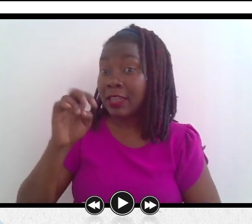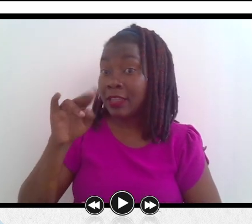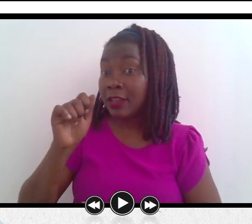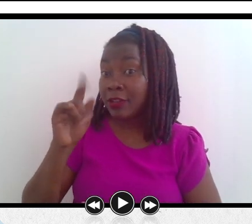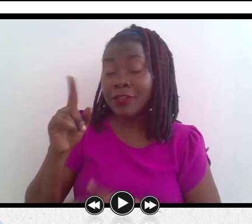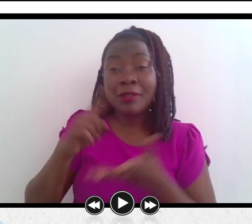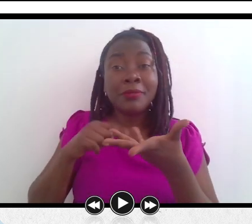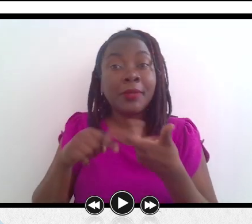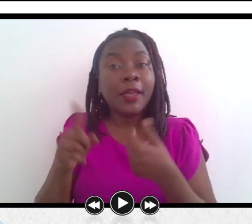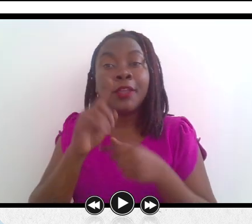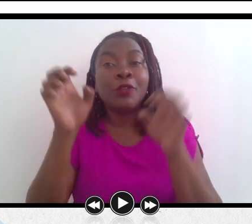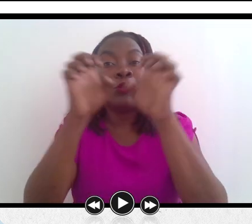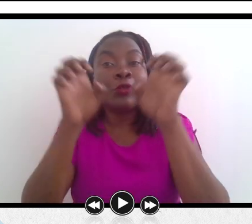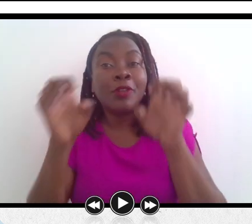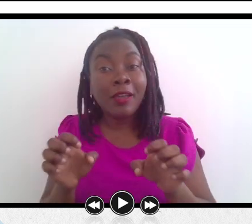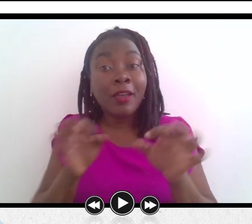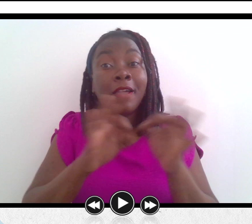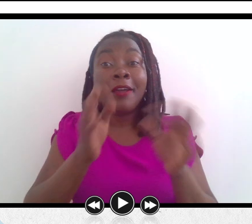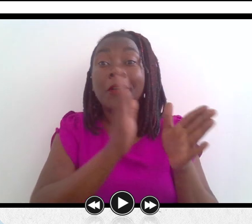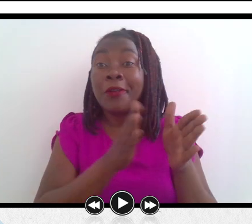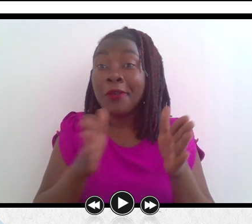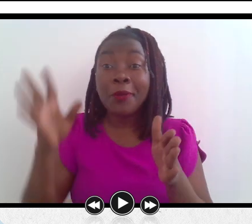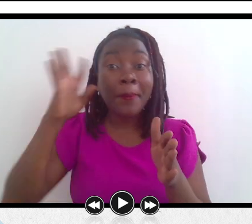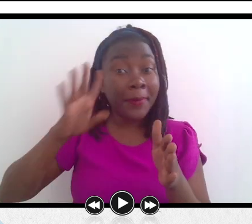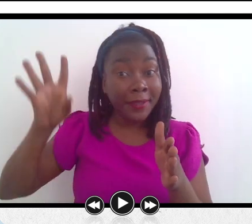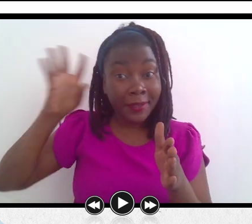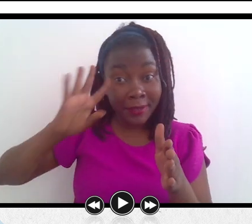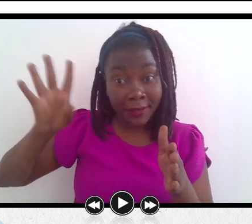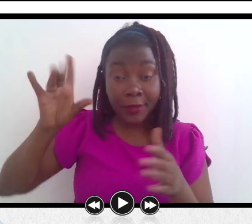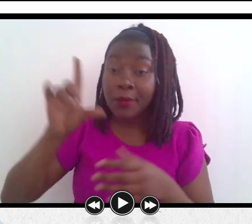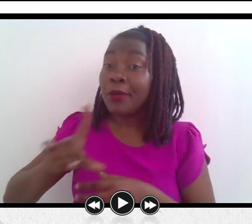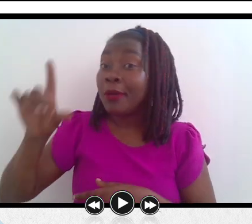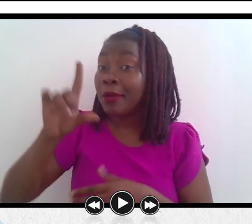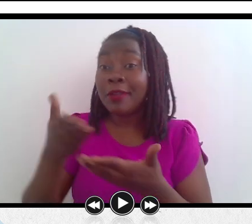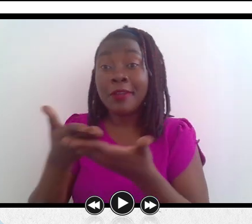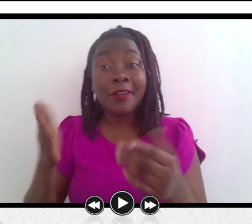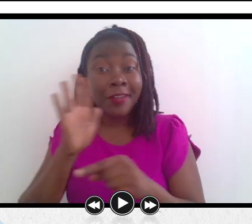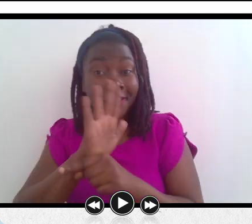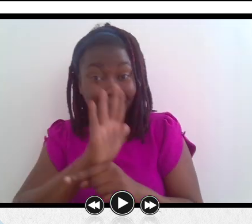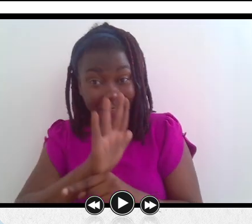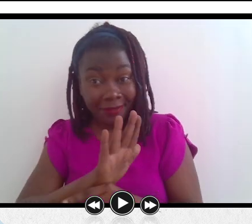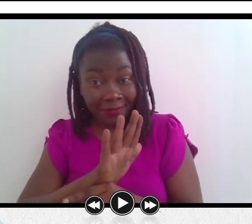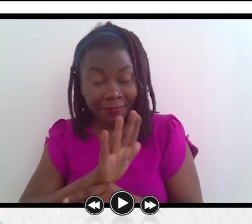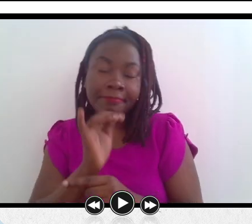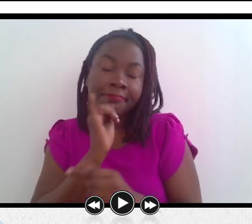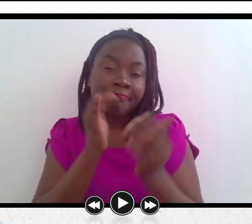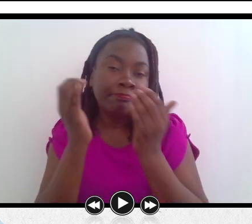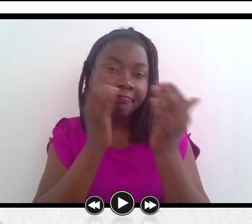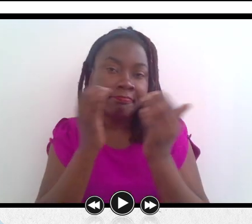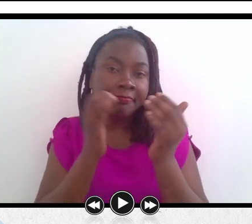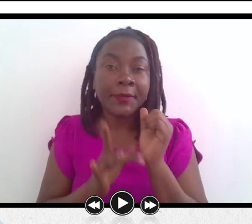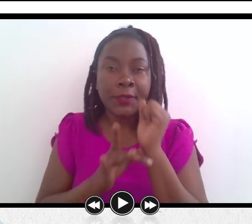medidas não estruturais que elas organizam o pensamento e, obviamente, elas colaboram, né? Vamos supor, um seguro